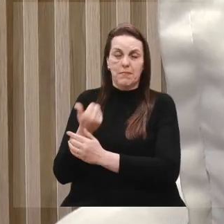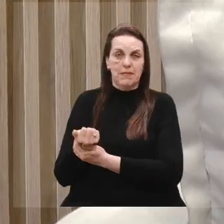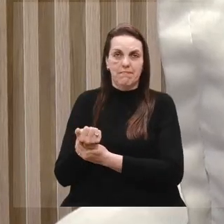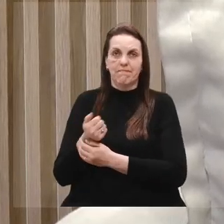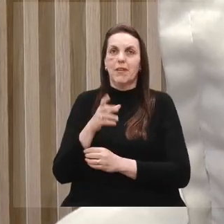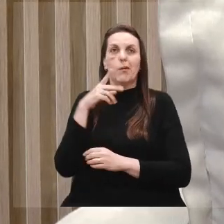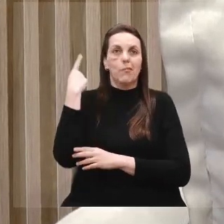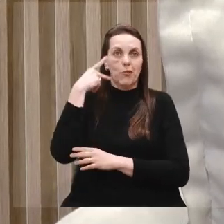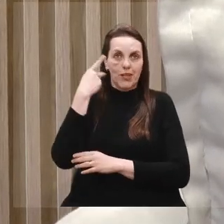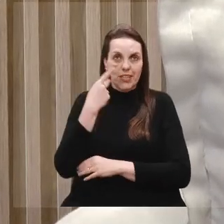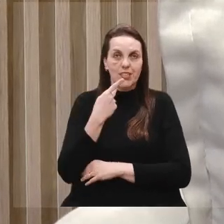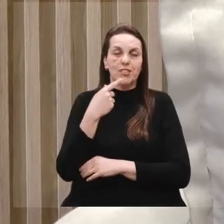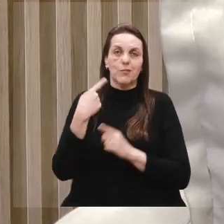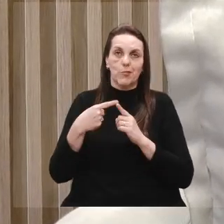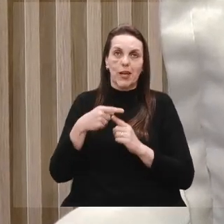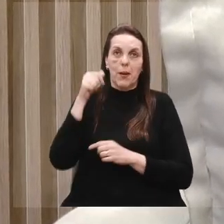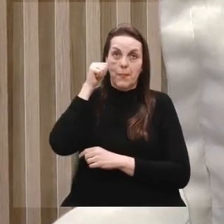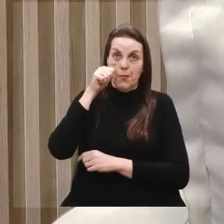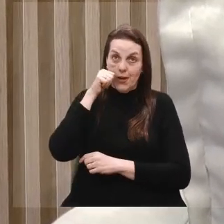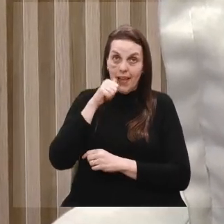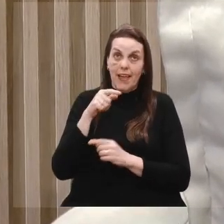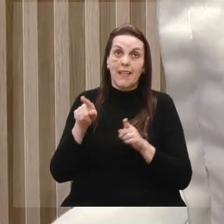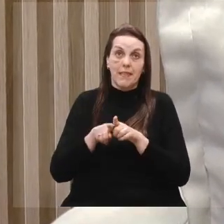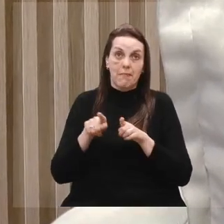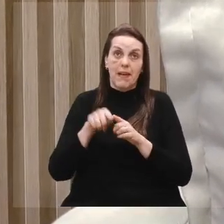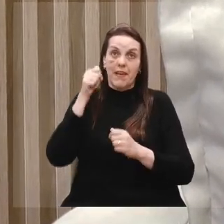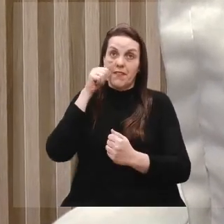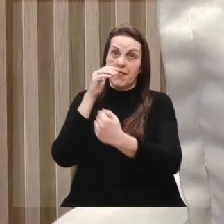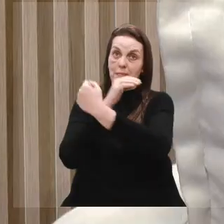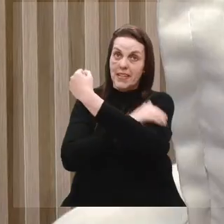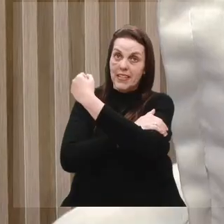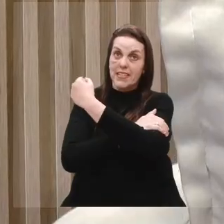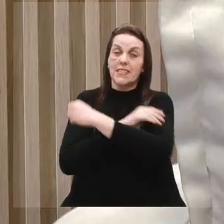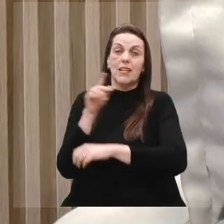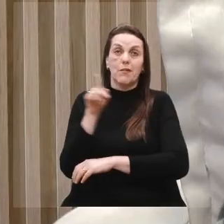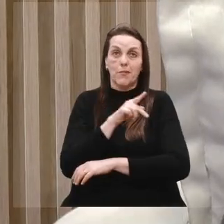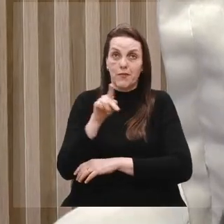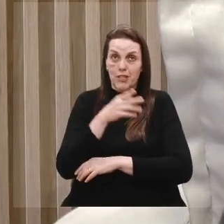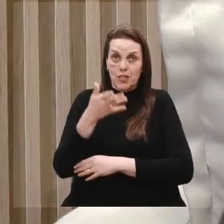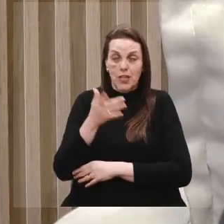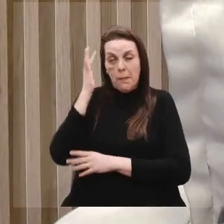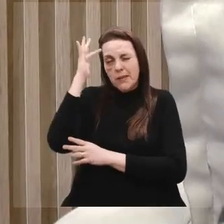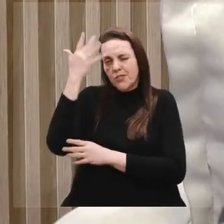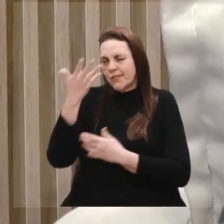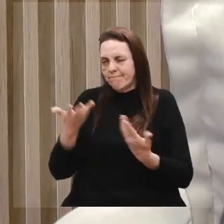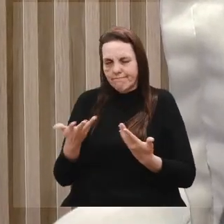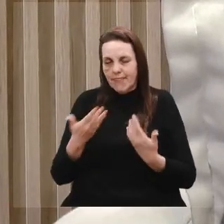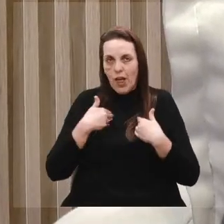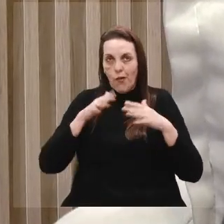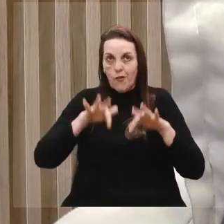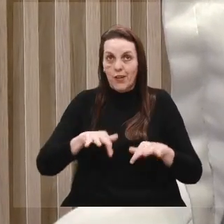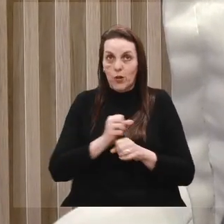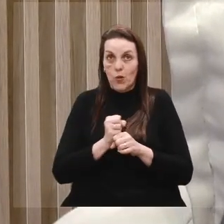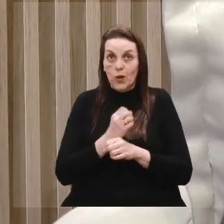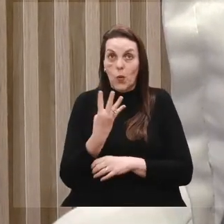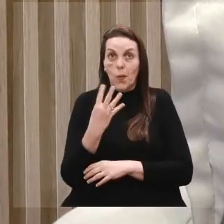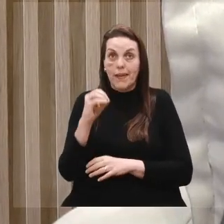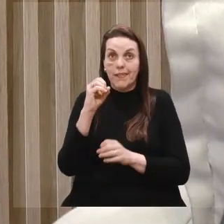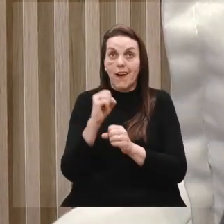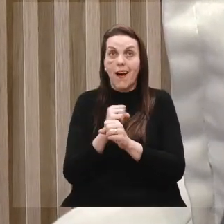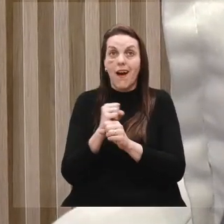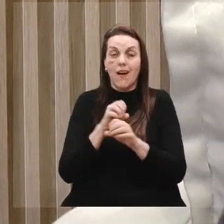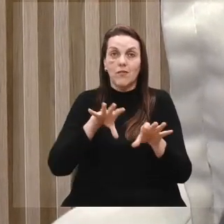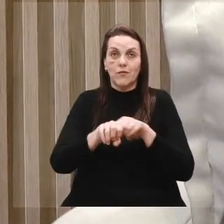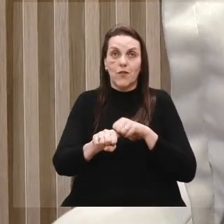Na política, porque ela era uma mulher feminista, professora. Imagina, eu agora, no final do ano, estou fazendo